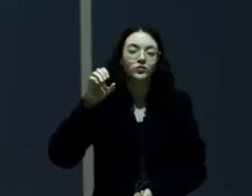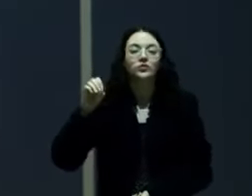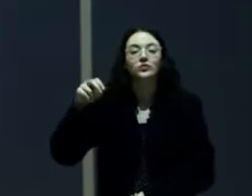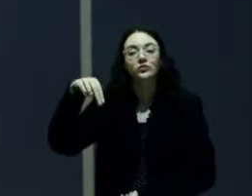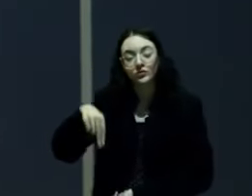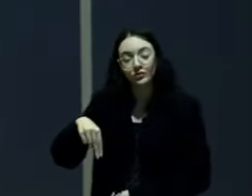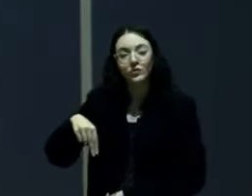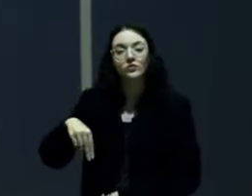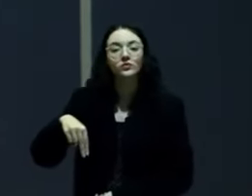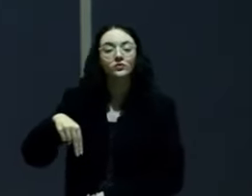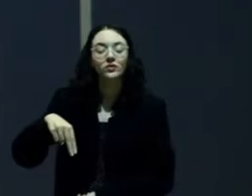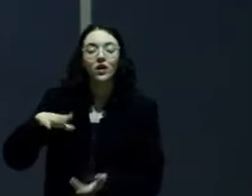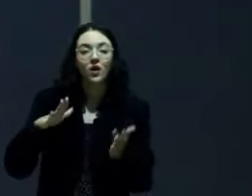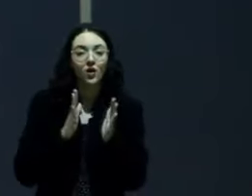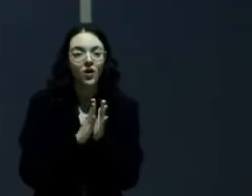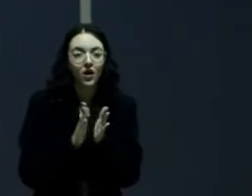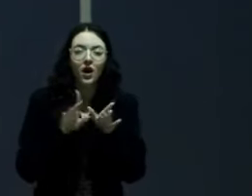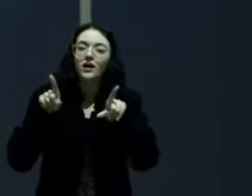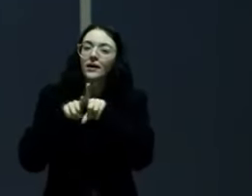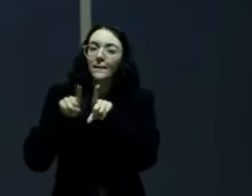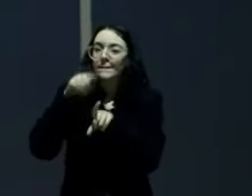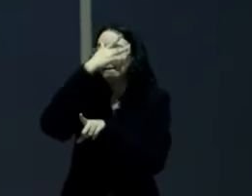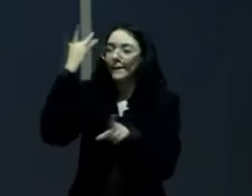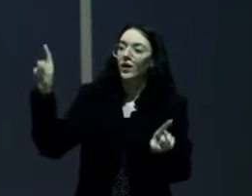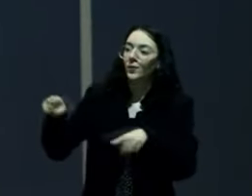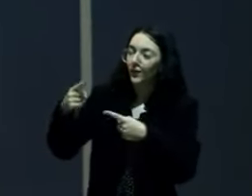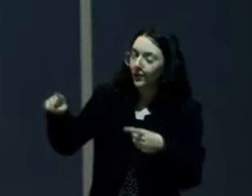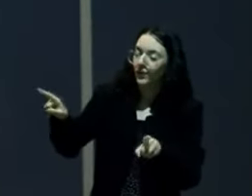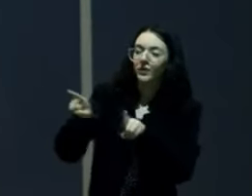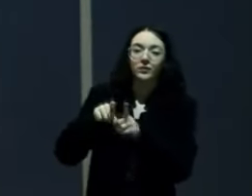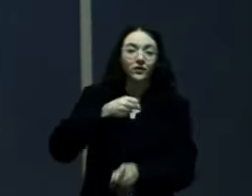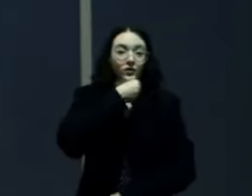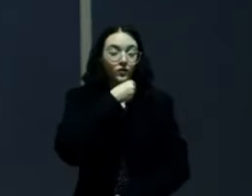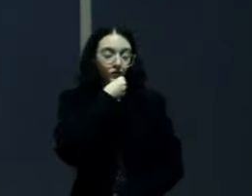por gentileza. Já tomem os seus lugares.